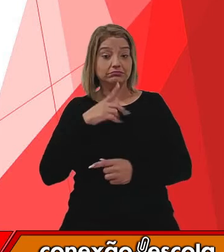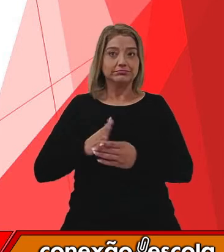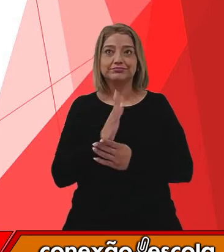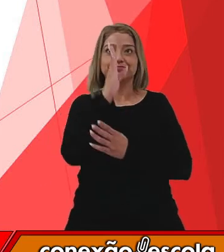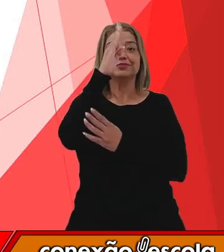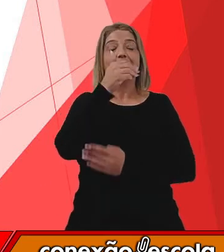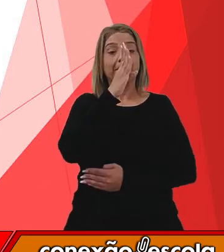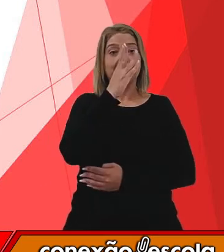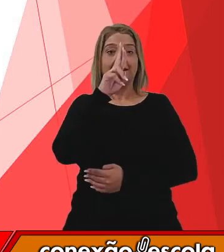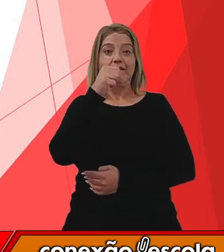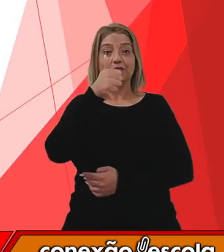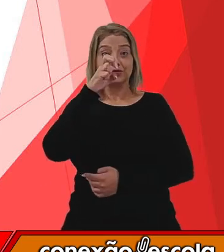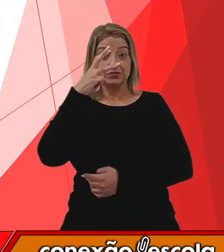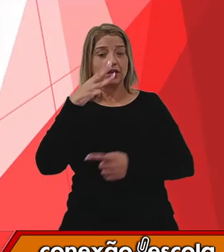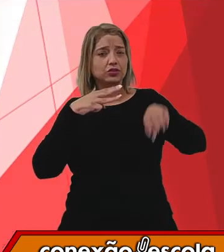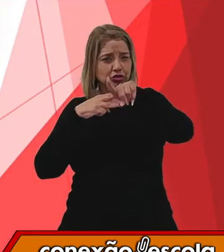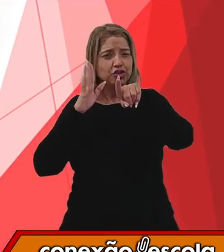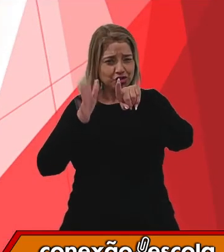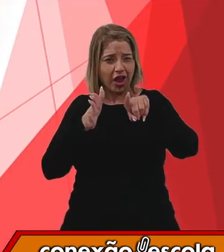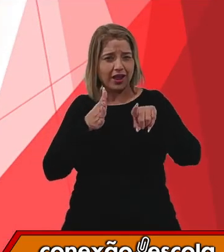já utilizou esta rodovia?